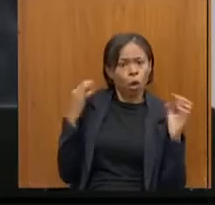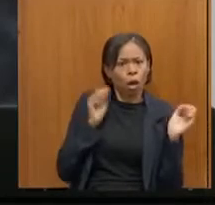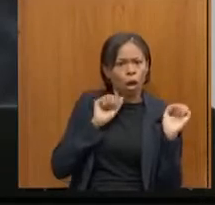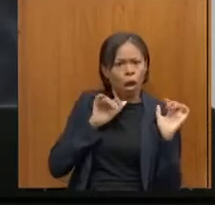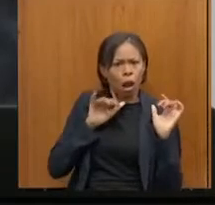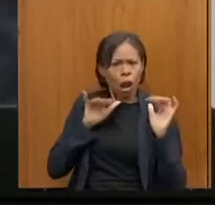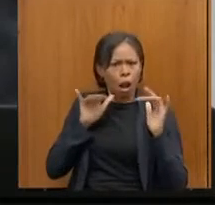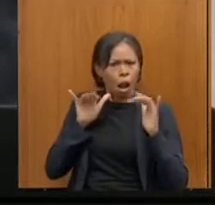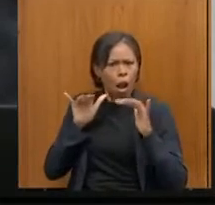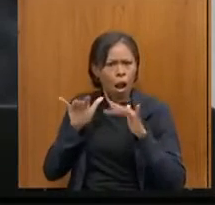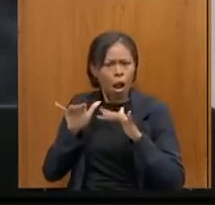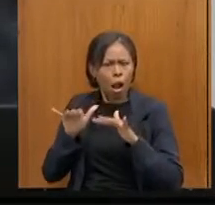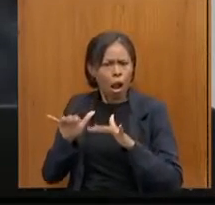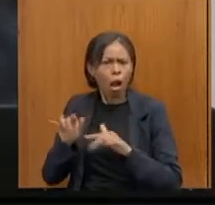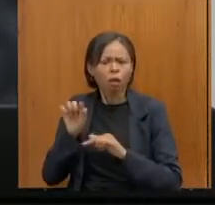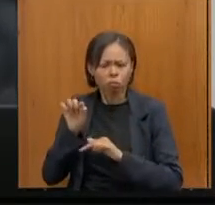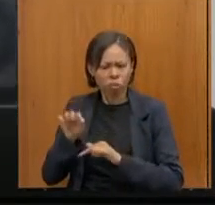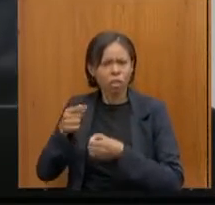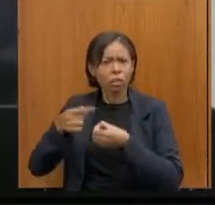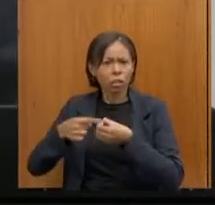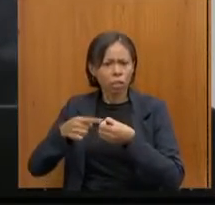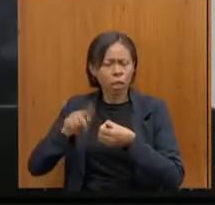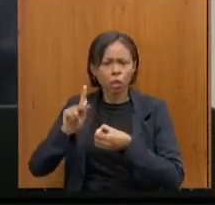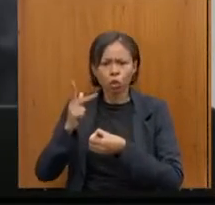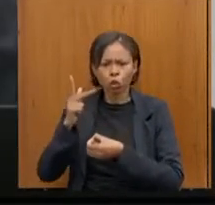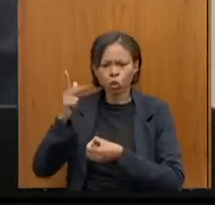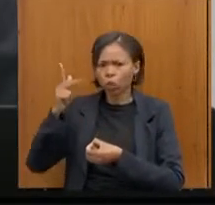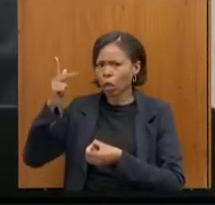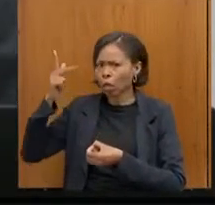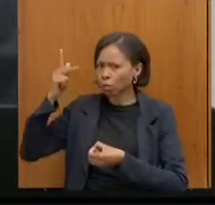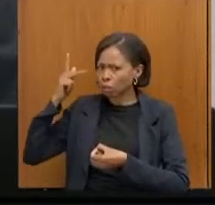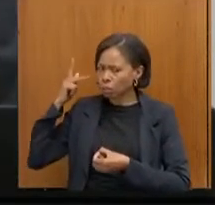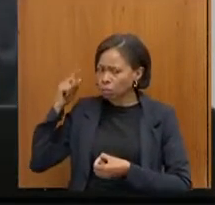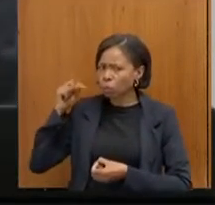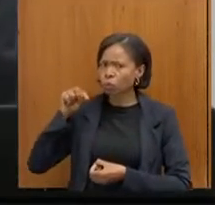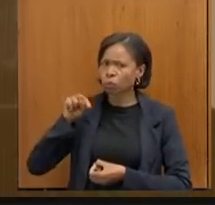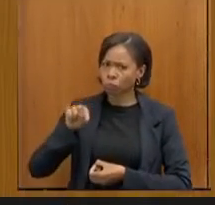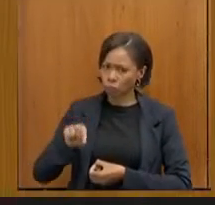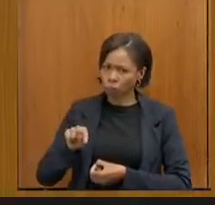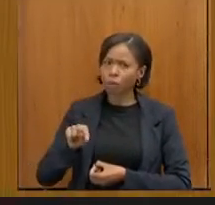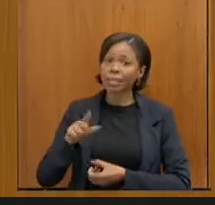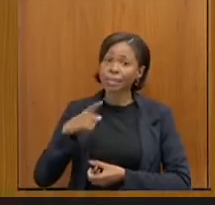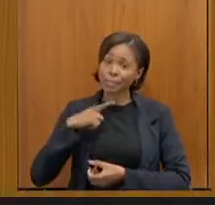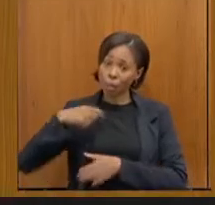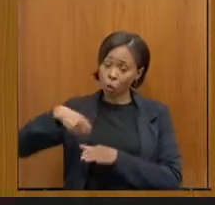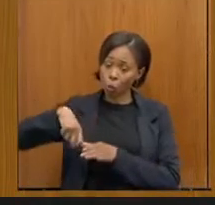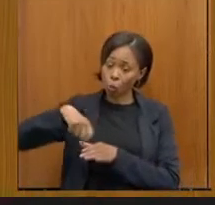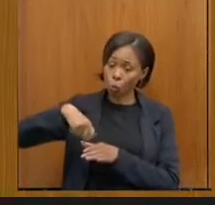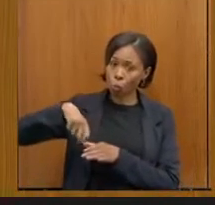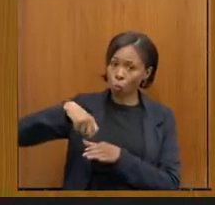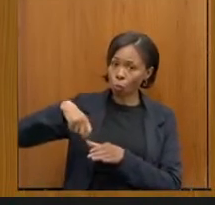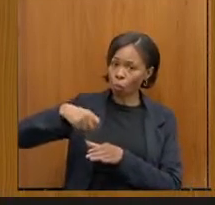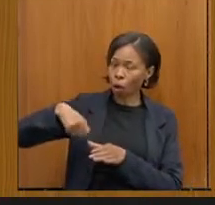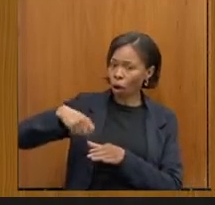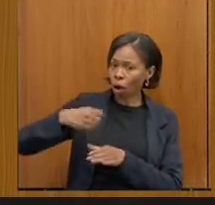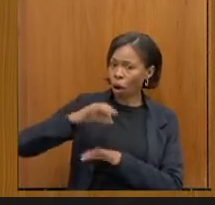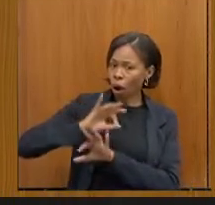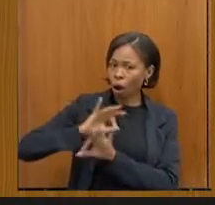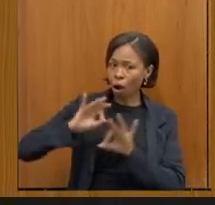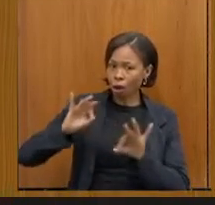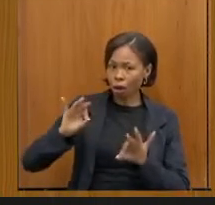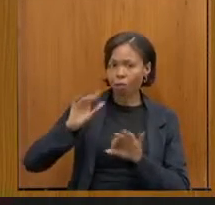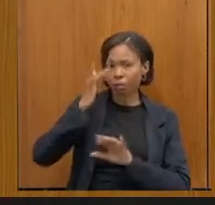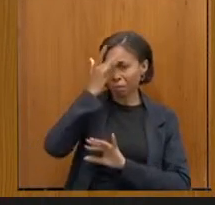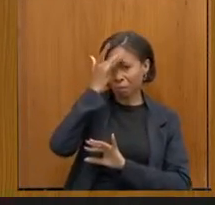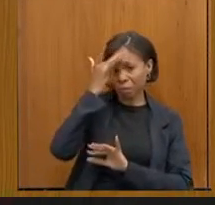o nosso estado é uma cidade histórica que tem muita história e tem uma boa culinária para ser ofertada aqueles que